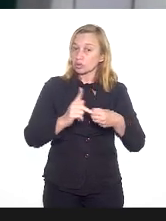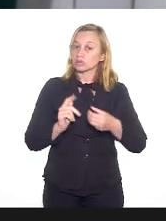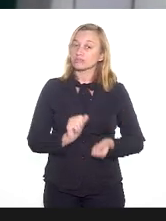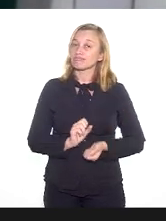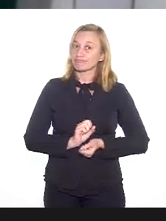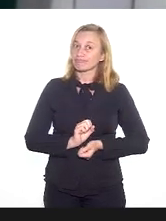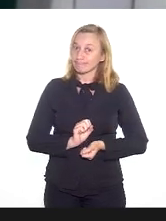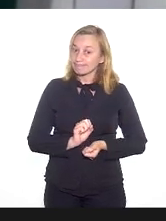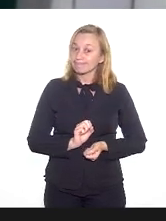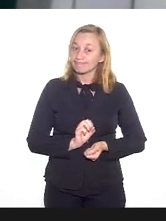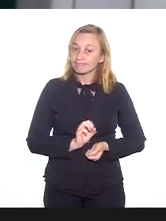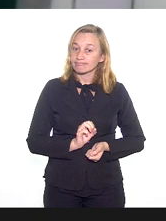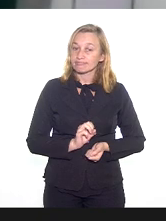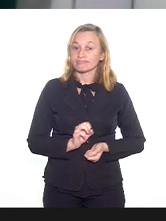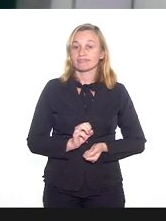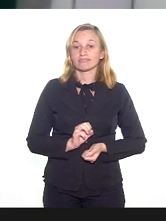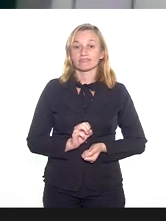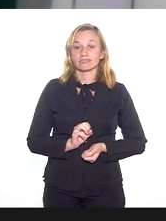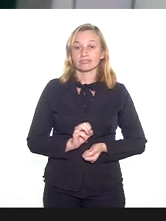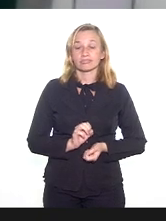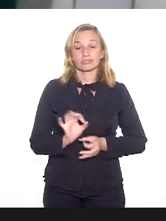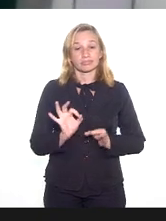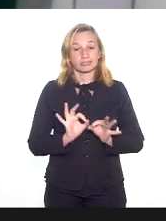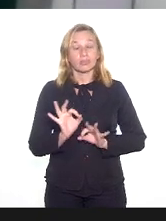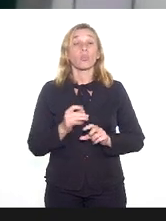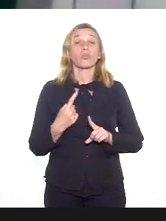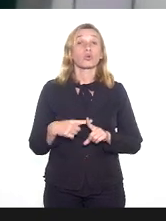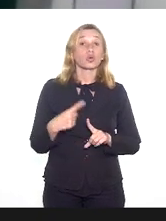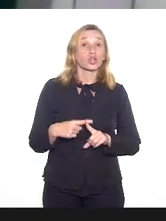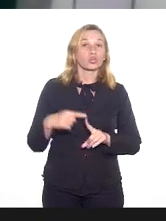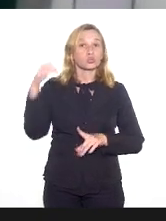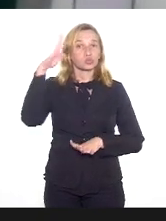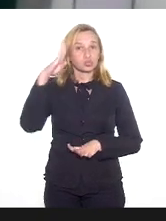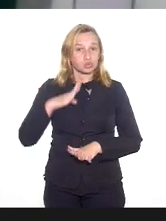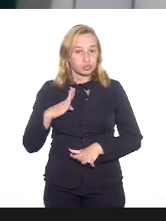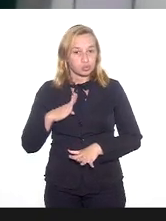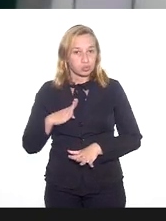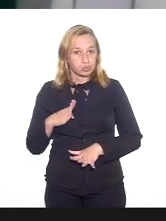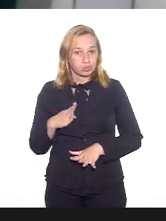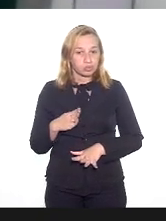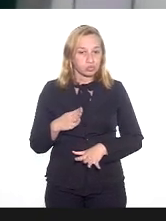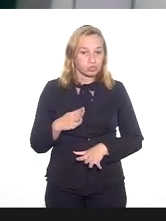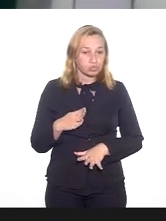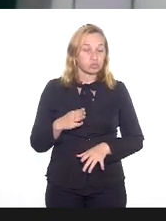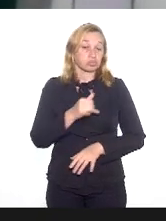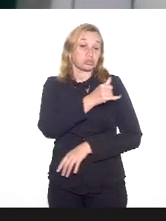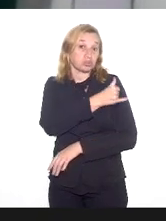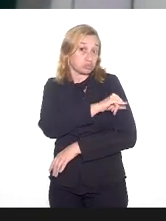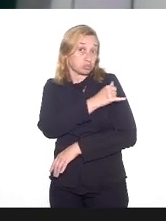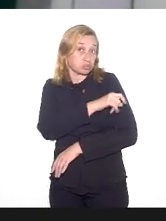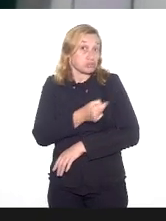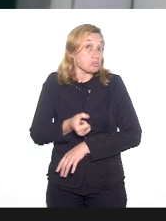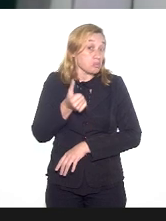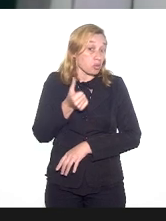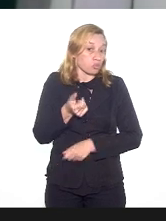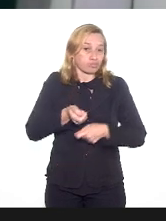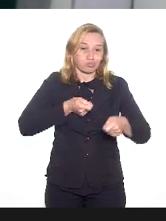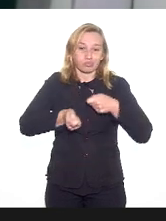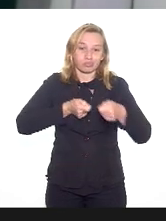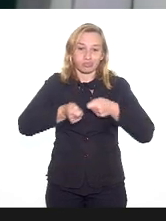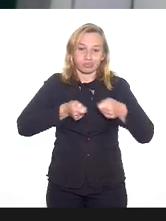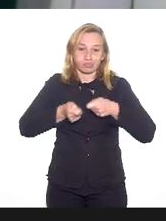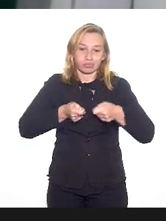si sós temerárias, porque o Brasil, e tampouco o Estado do Rio de Janeiro, controla o